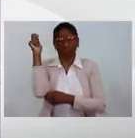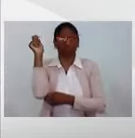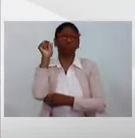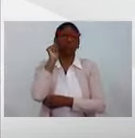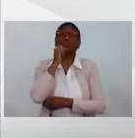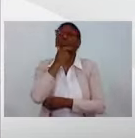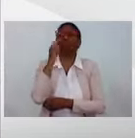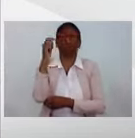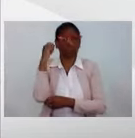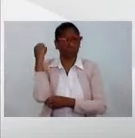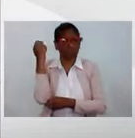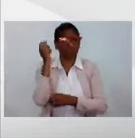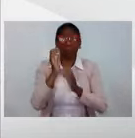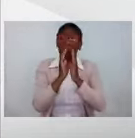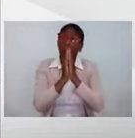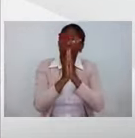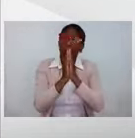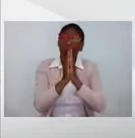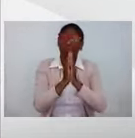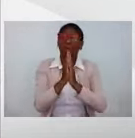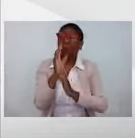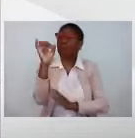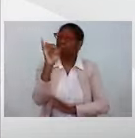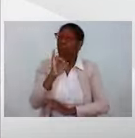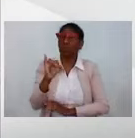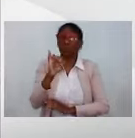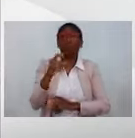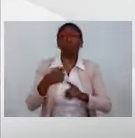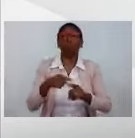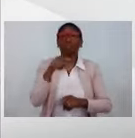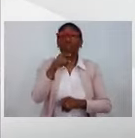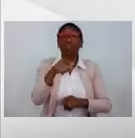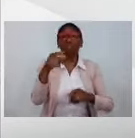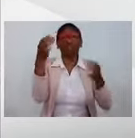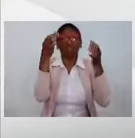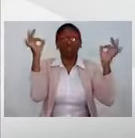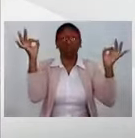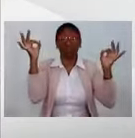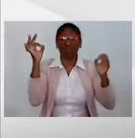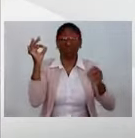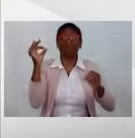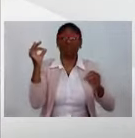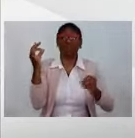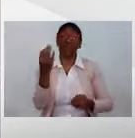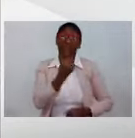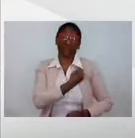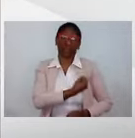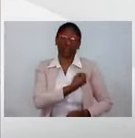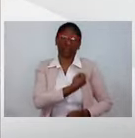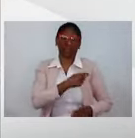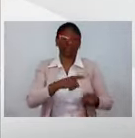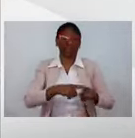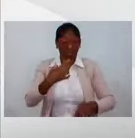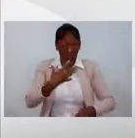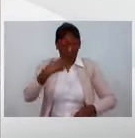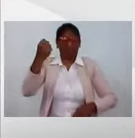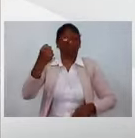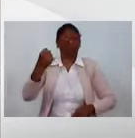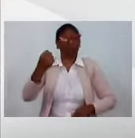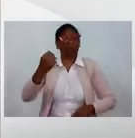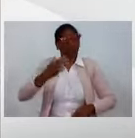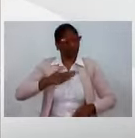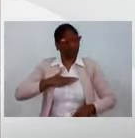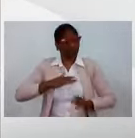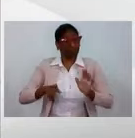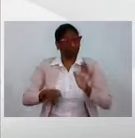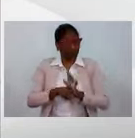fundamental nesse processo, porque estará salvando vidas e também sendo salvo, eventualmente, né? Todo